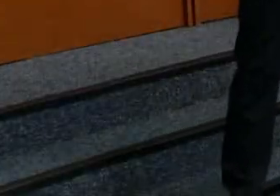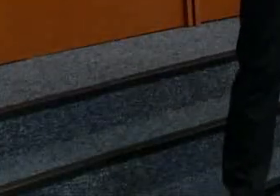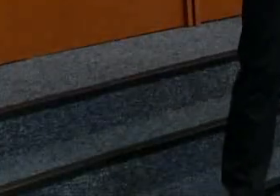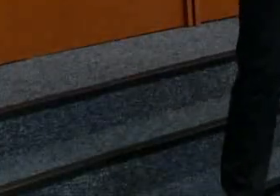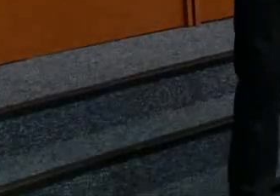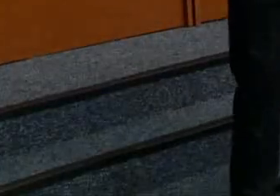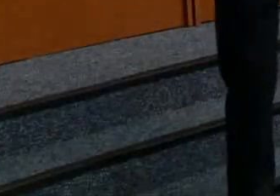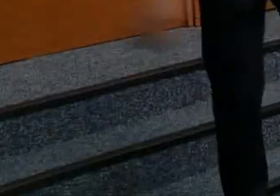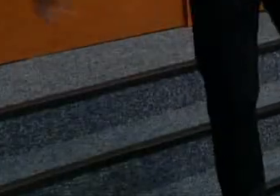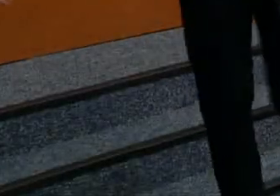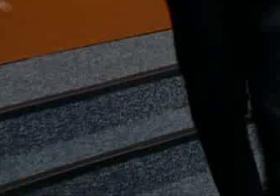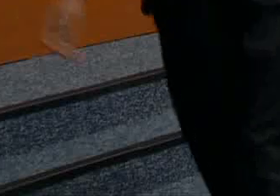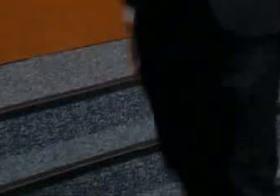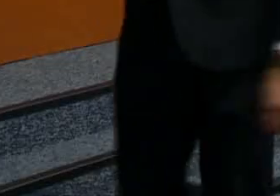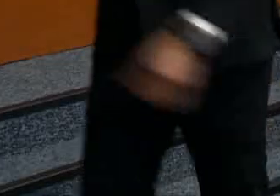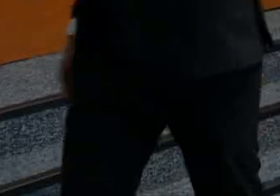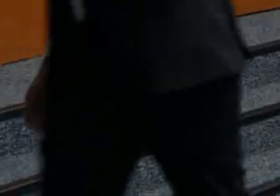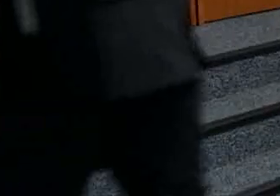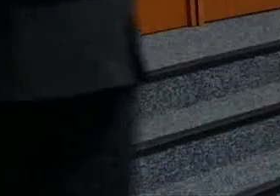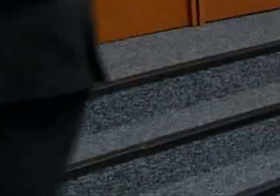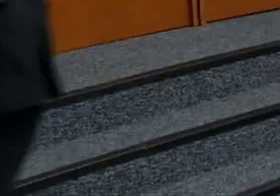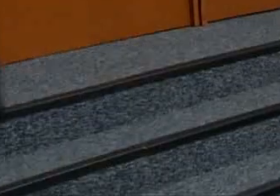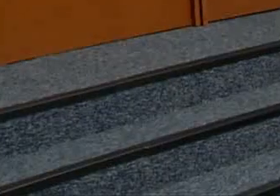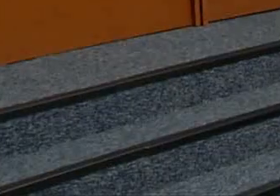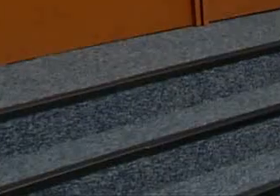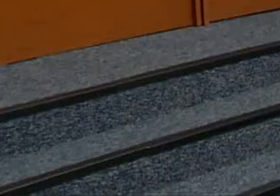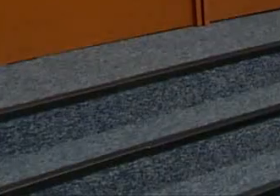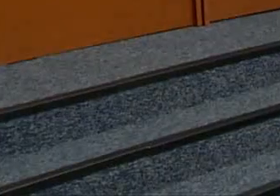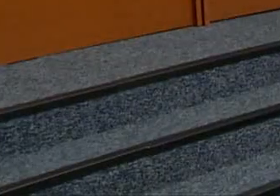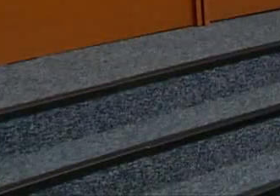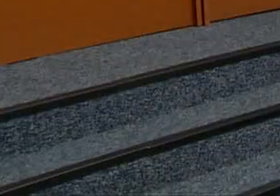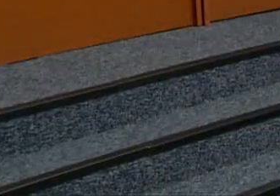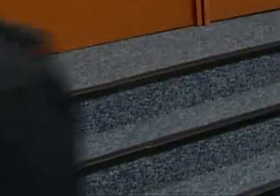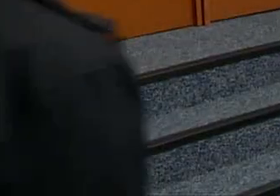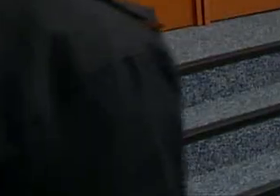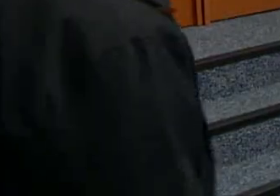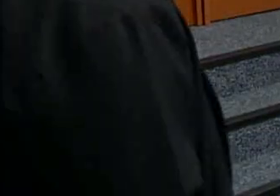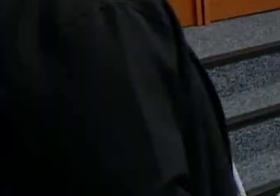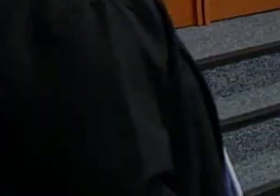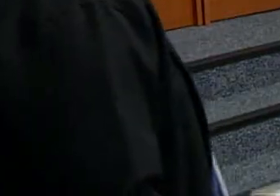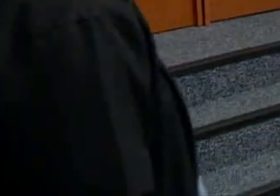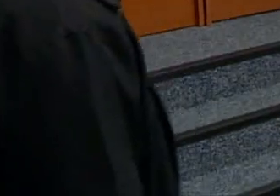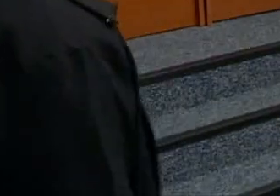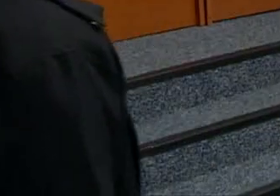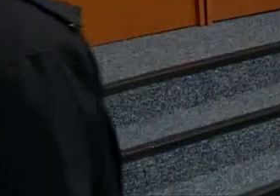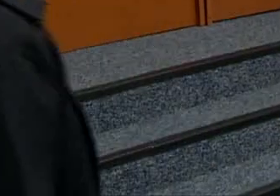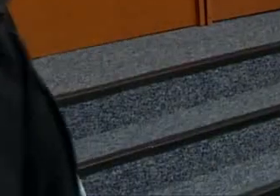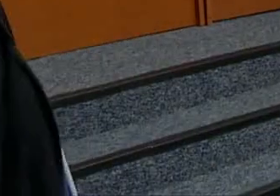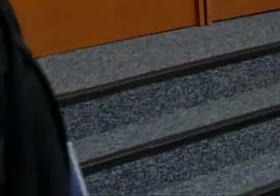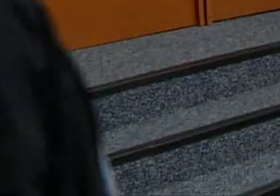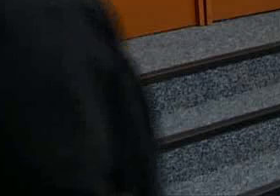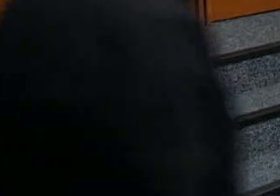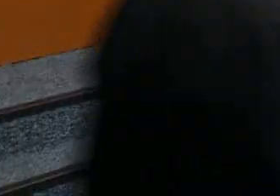Fausto Pérez, para que fique conosco aqui na frente da mesa de honras.